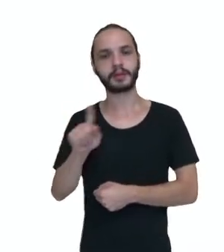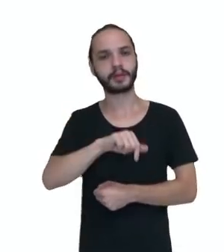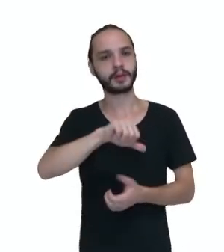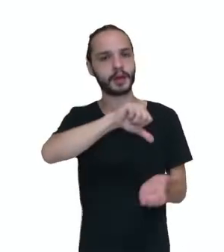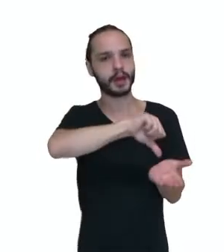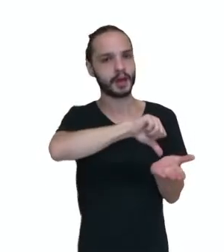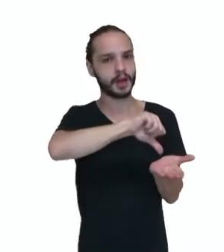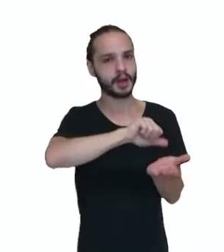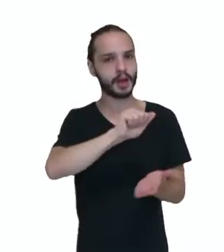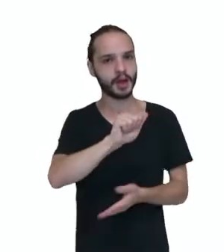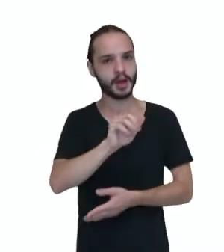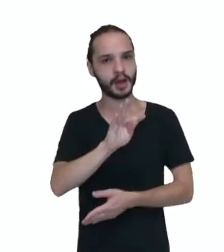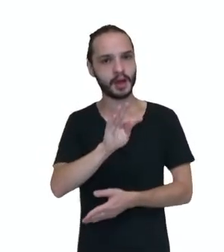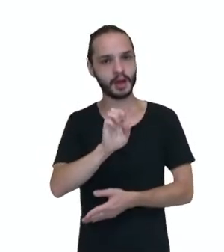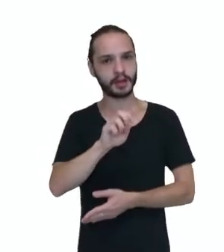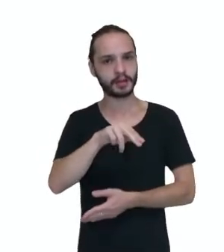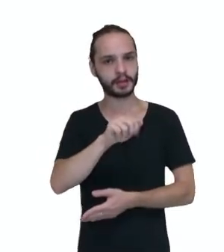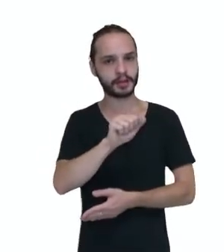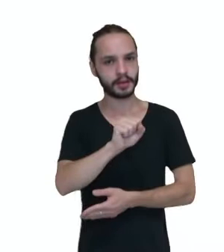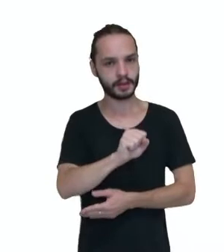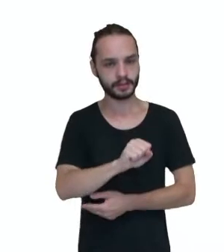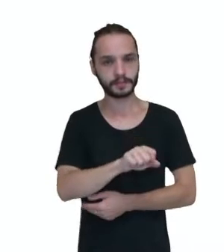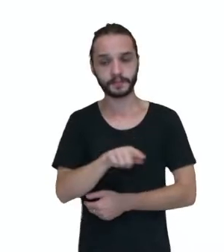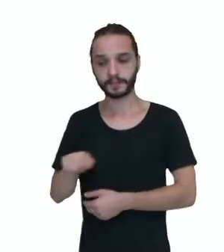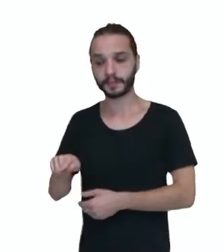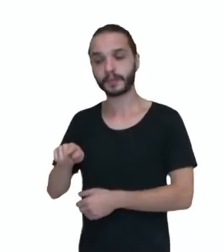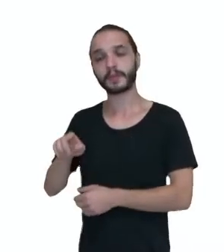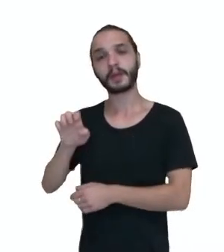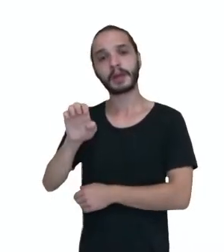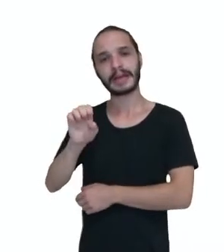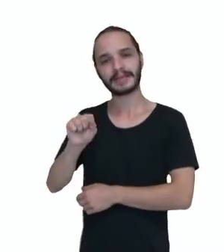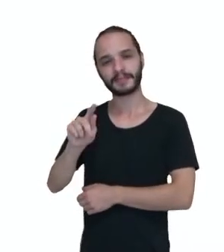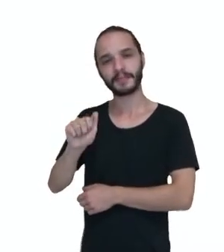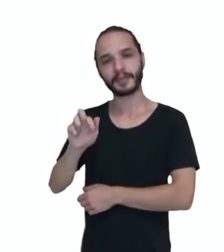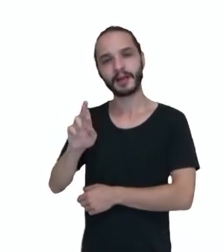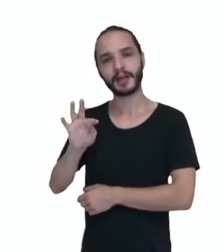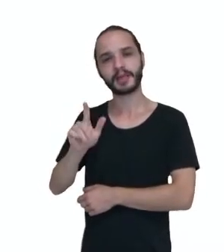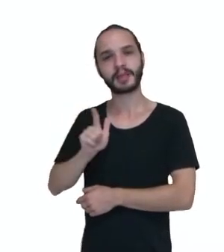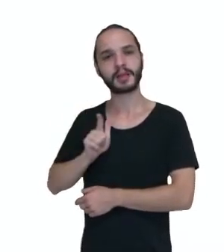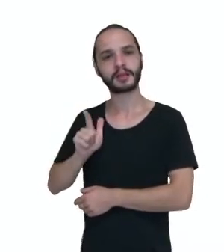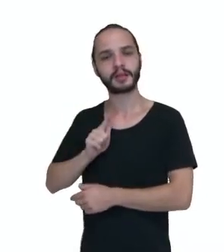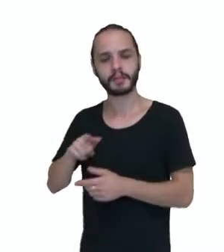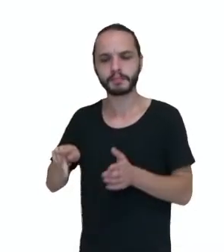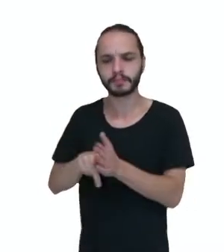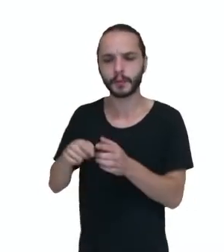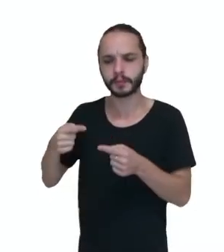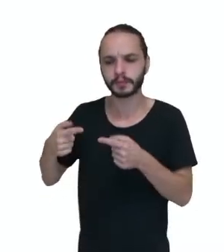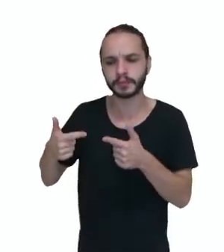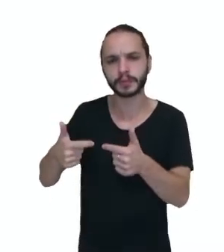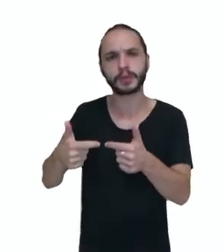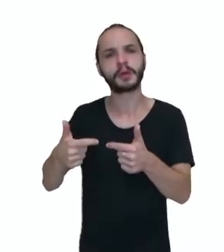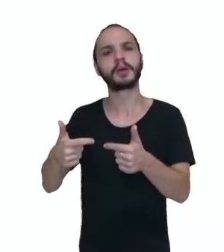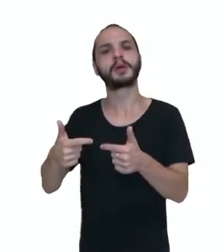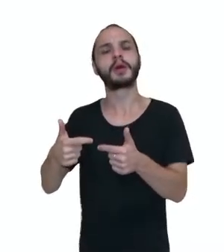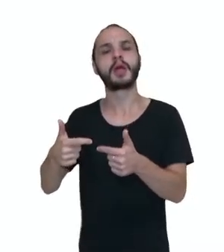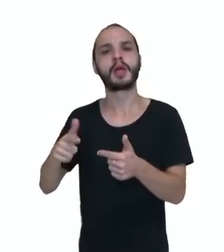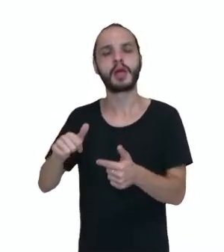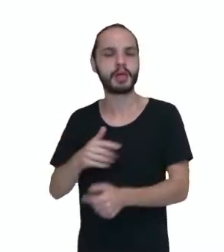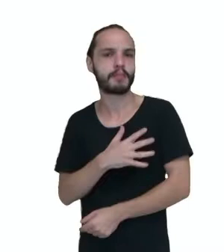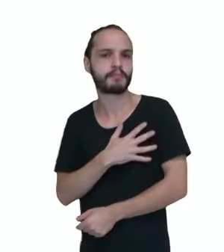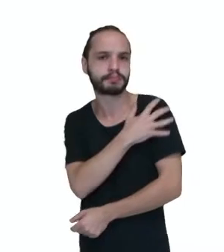gente? Esparta, por sua estrutura aristocrática e guerreira, cuja organização social era rigidamente